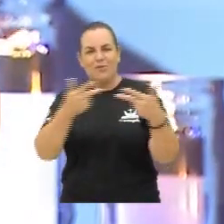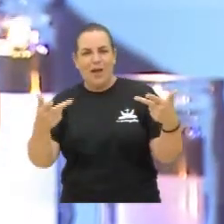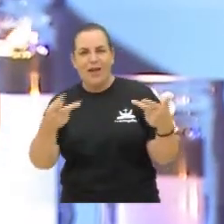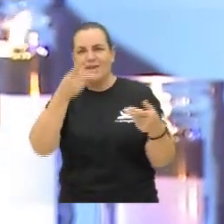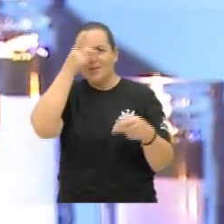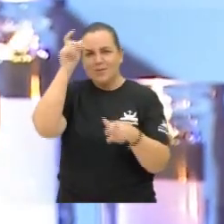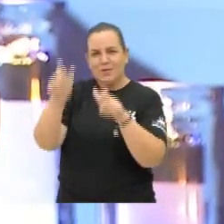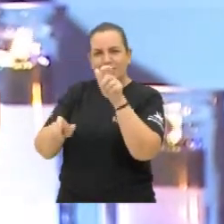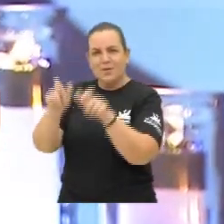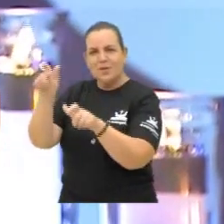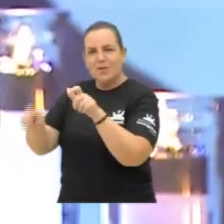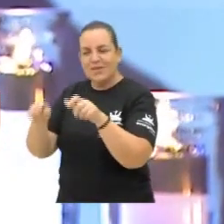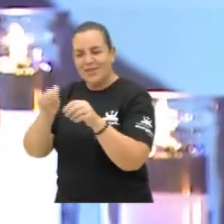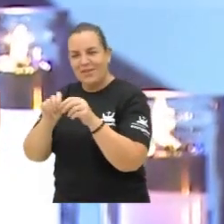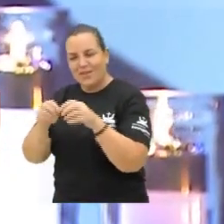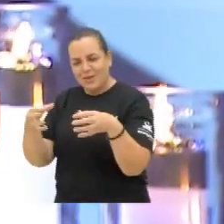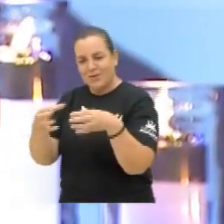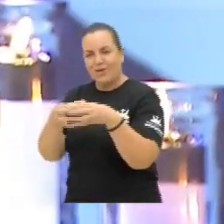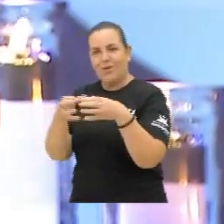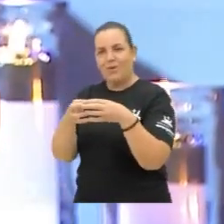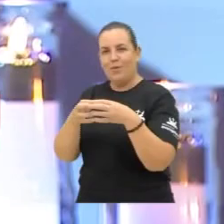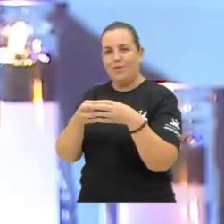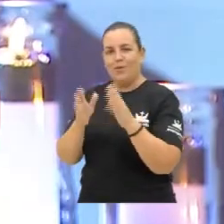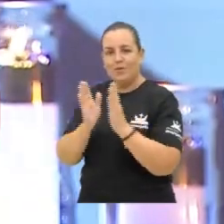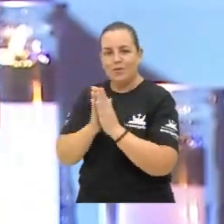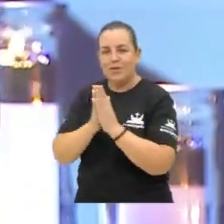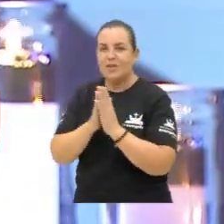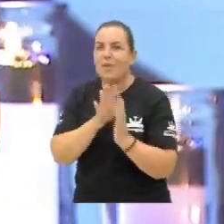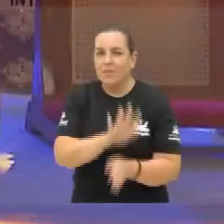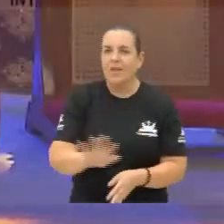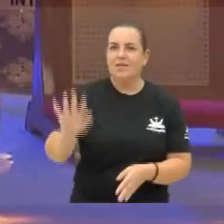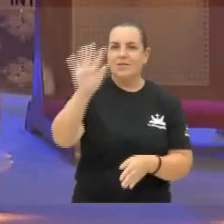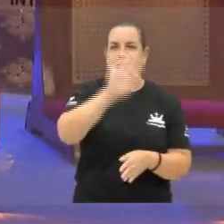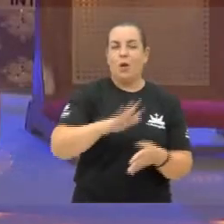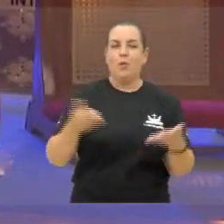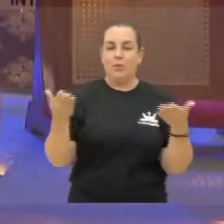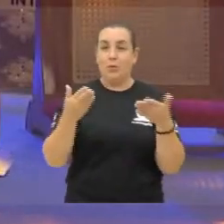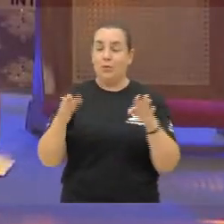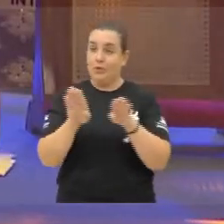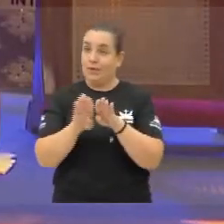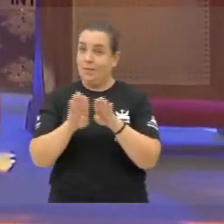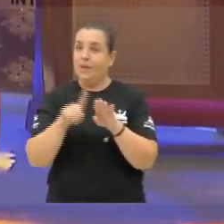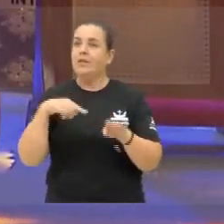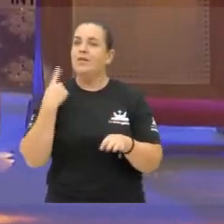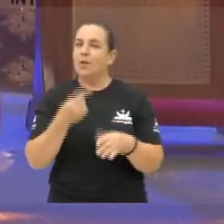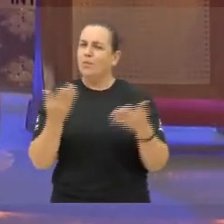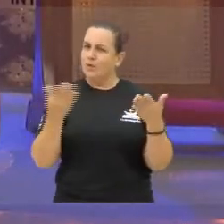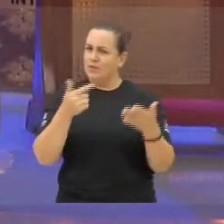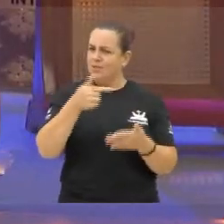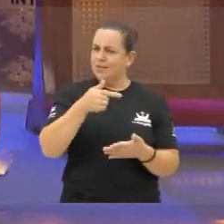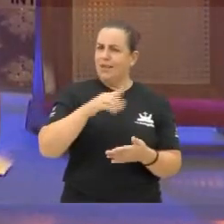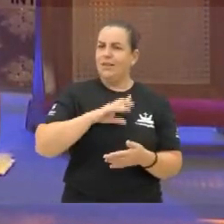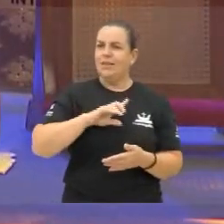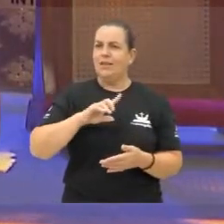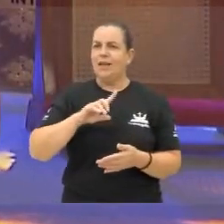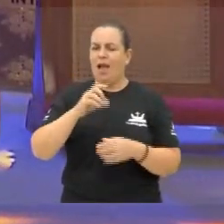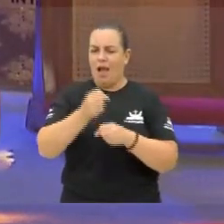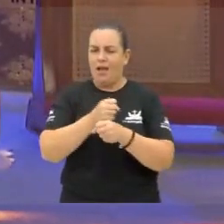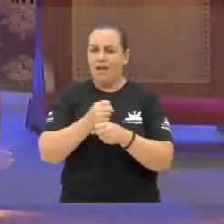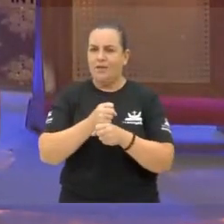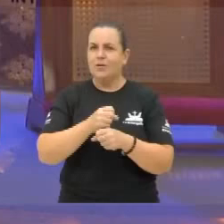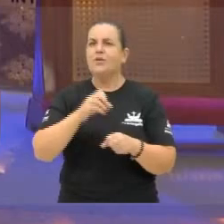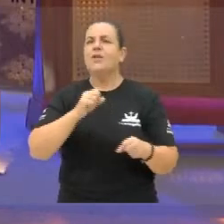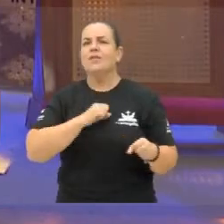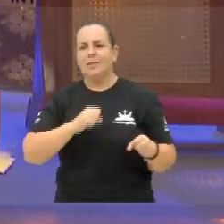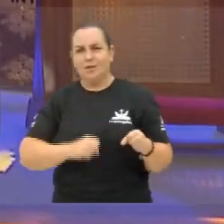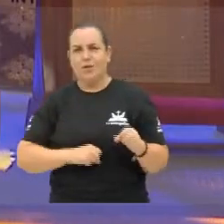fazem esse grupo de oração nacional. E hoje também nós estamos comemorando 7 anos de sacerdócio do